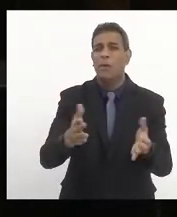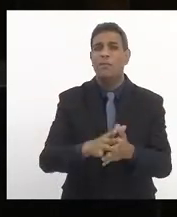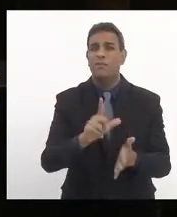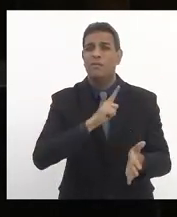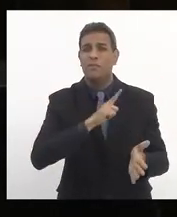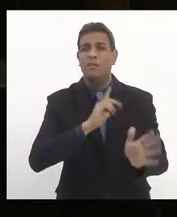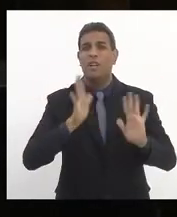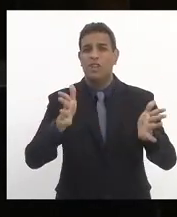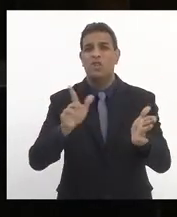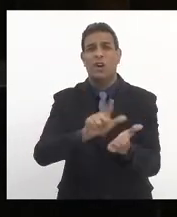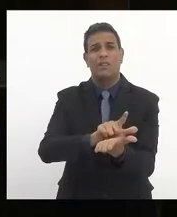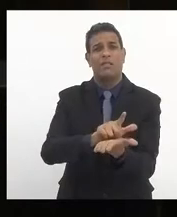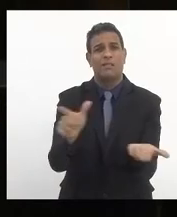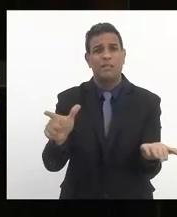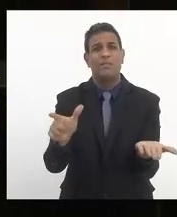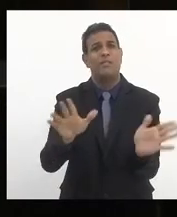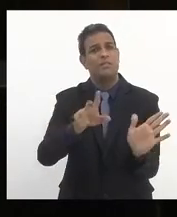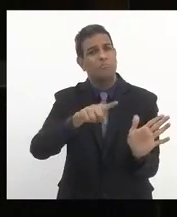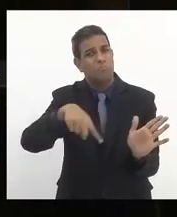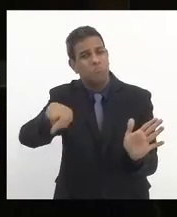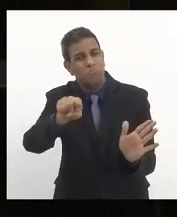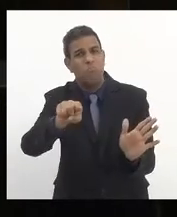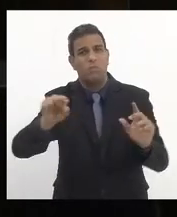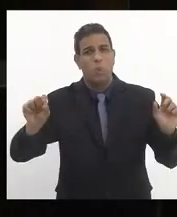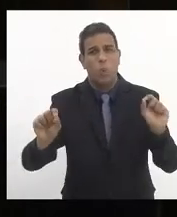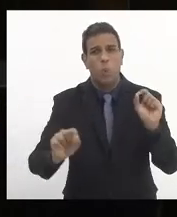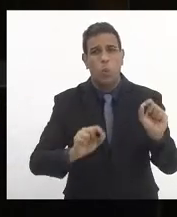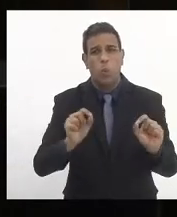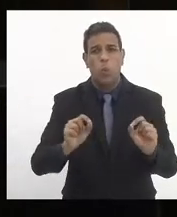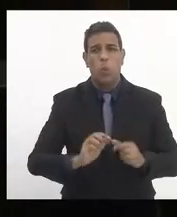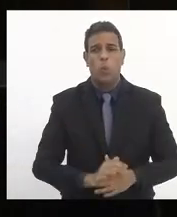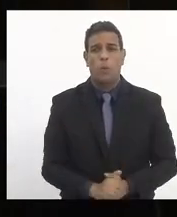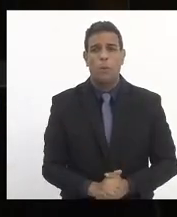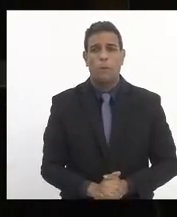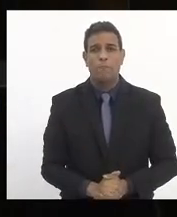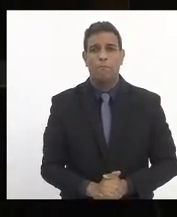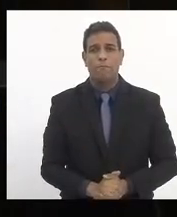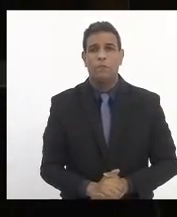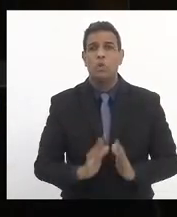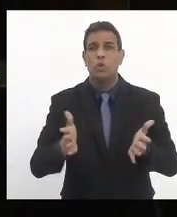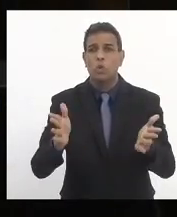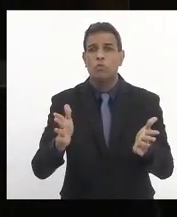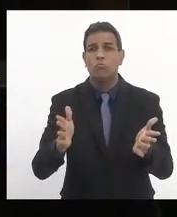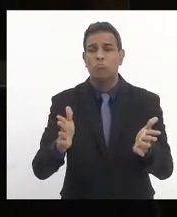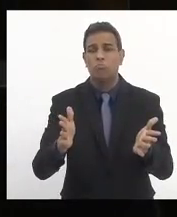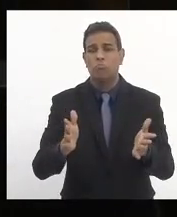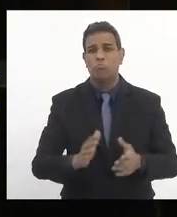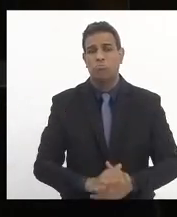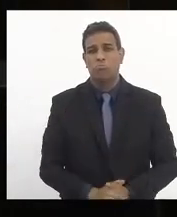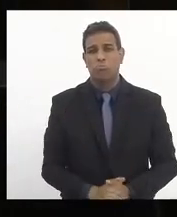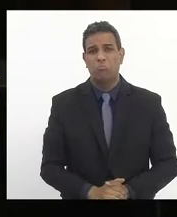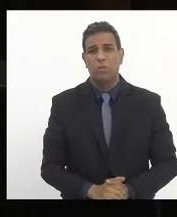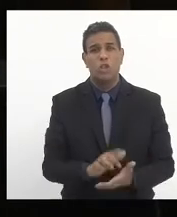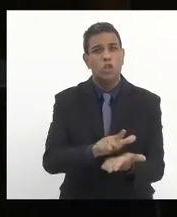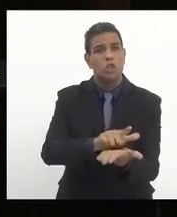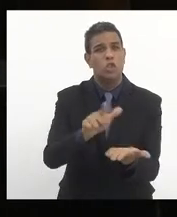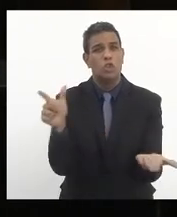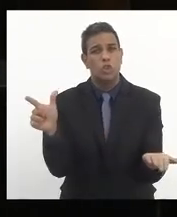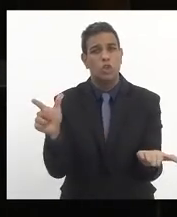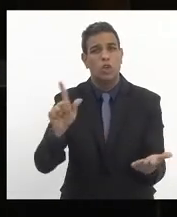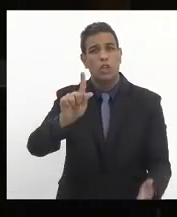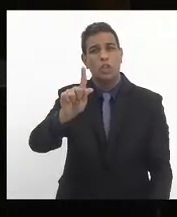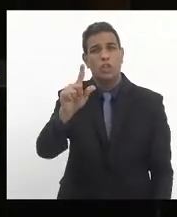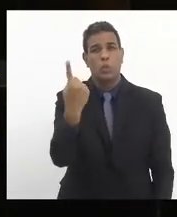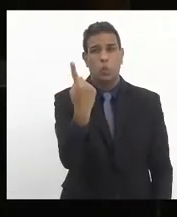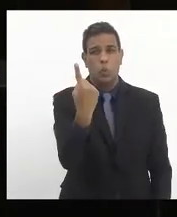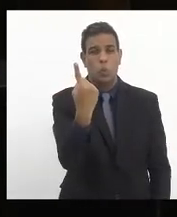numa matéria, né, para quem quiser conferir, numa matéria do jornal G1,